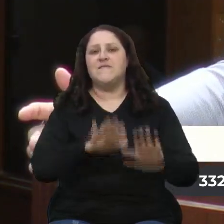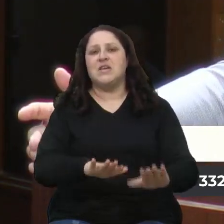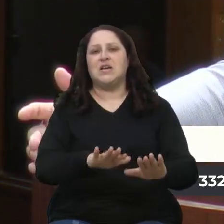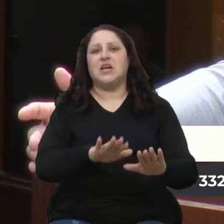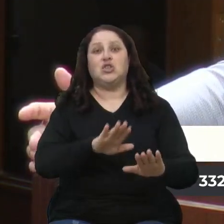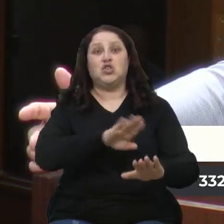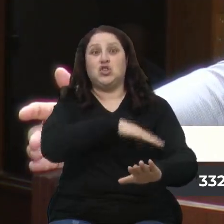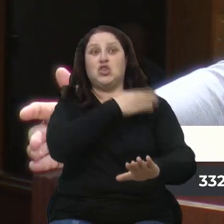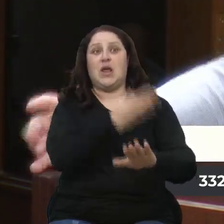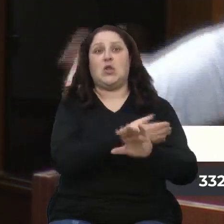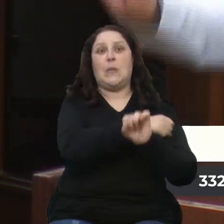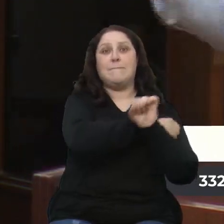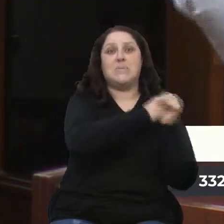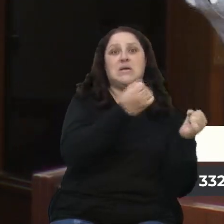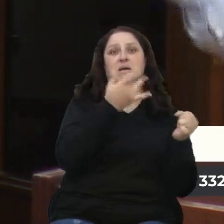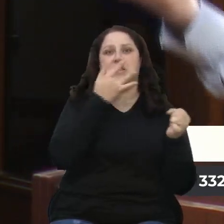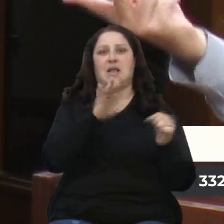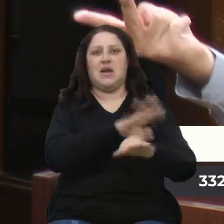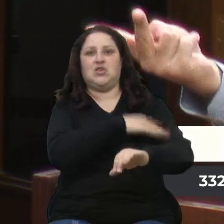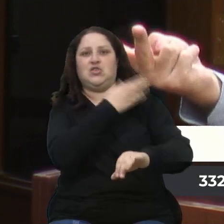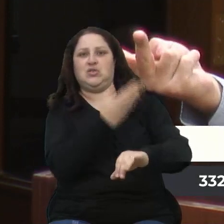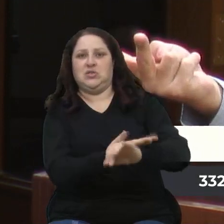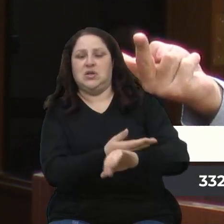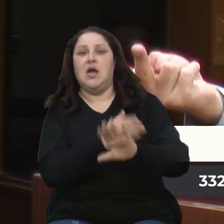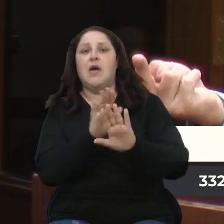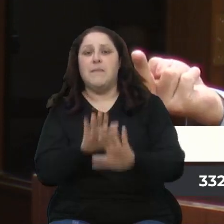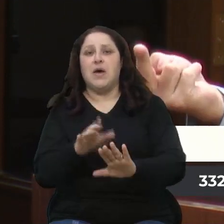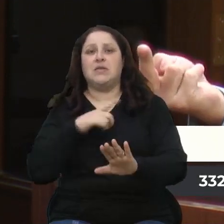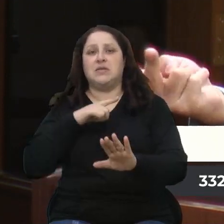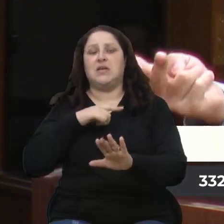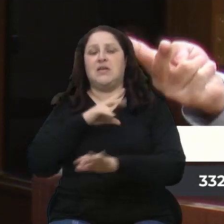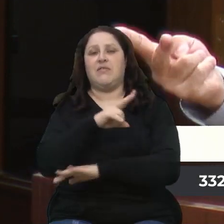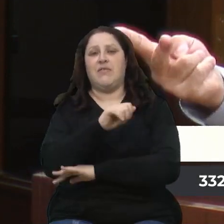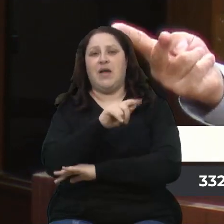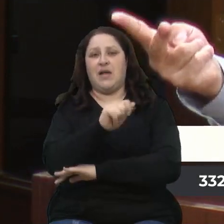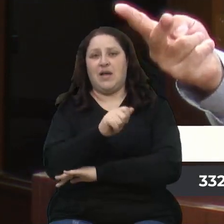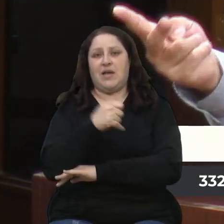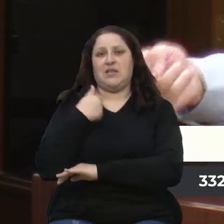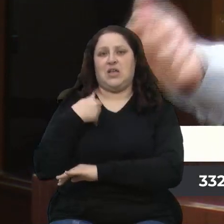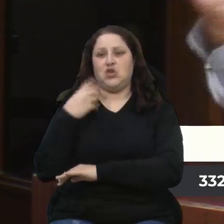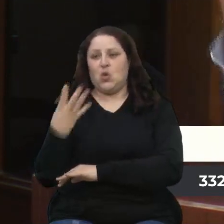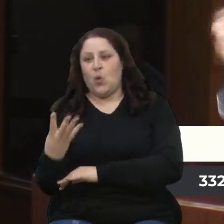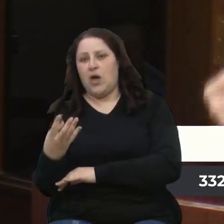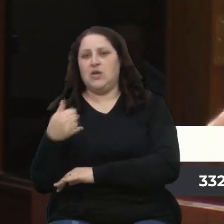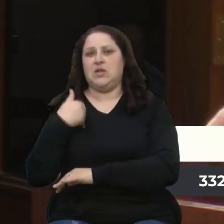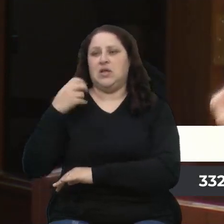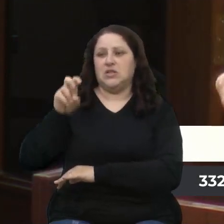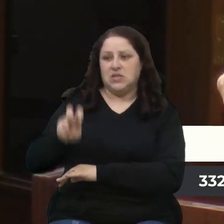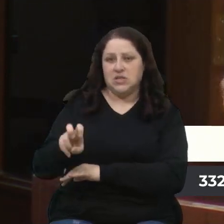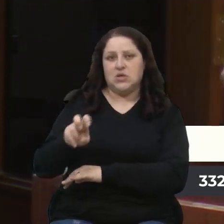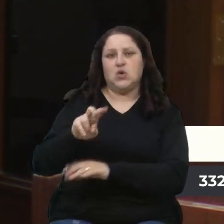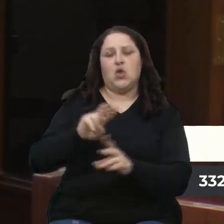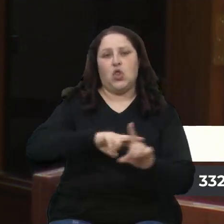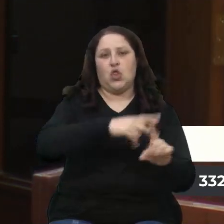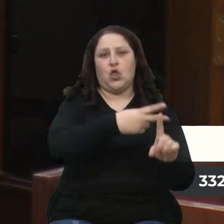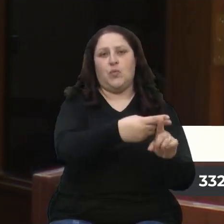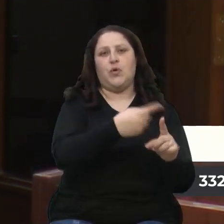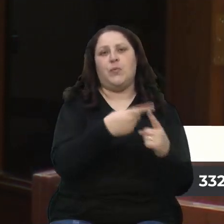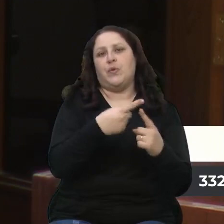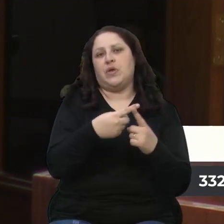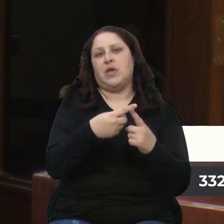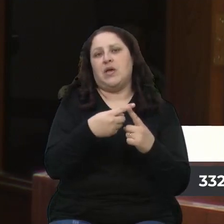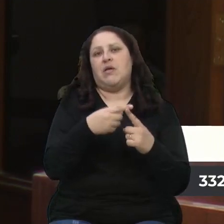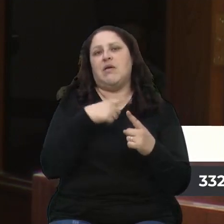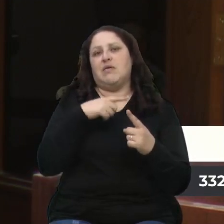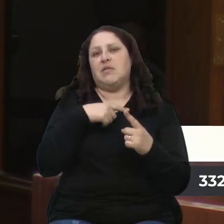Devem lembrar disso, né? Então, dobraram as vagas de 4 a 5 anos, porque se oferta apenas um turno